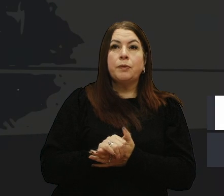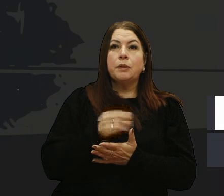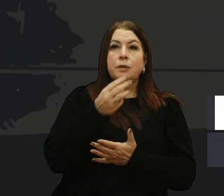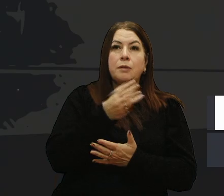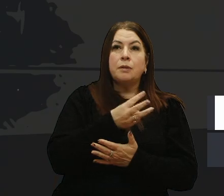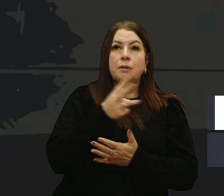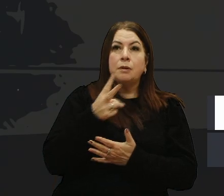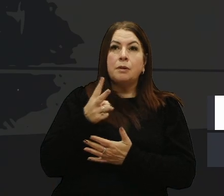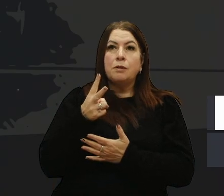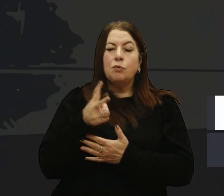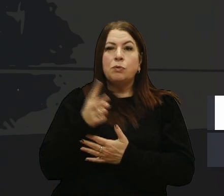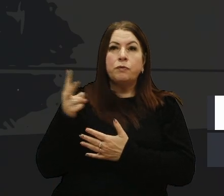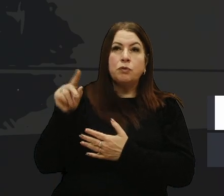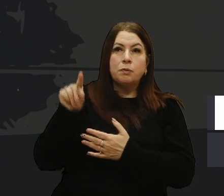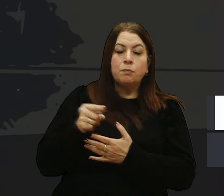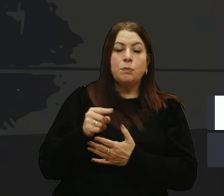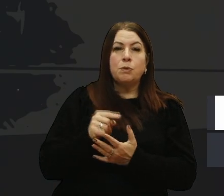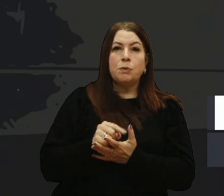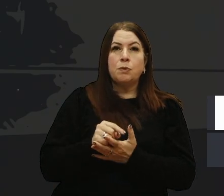322